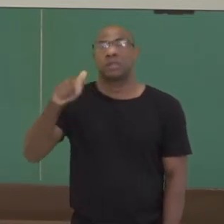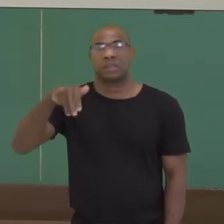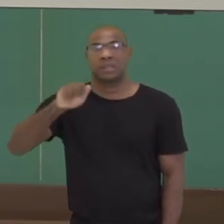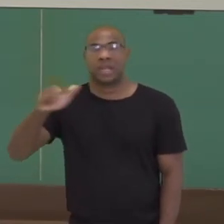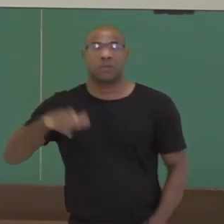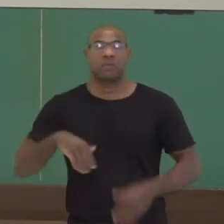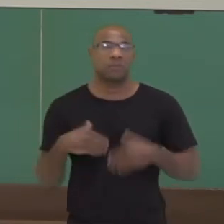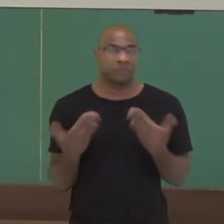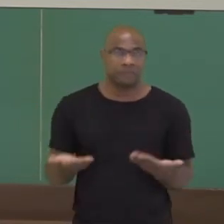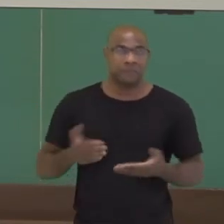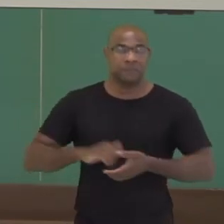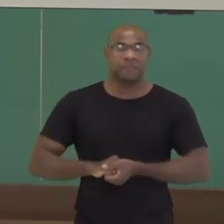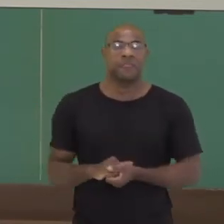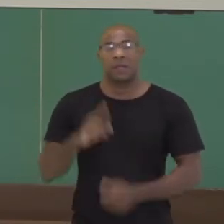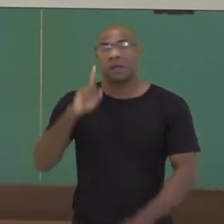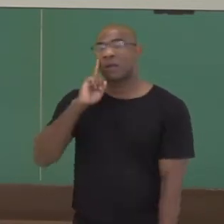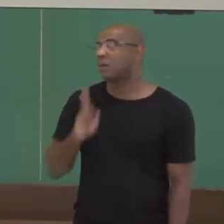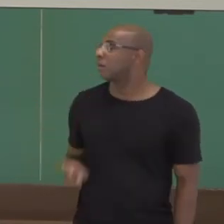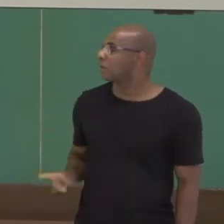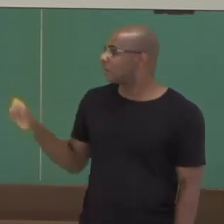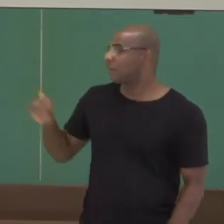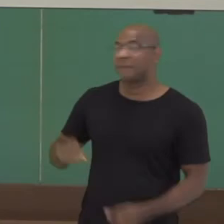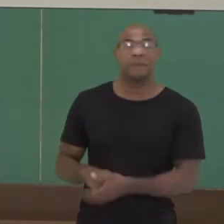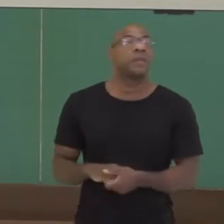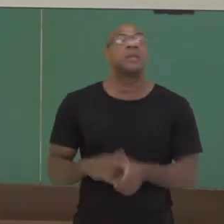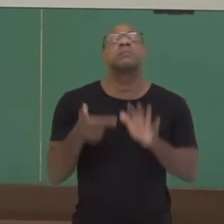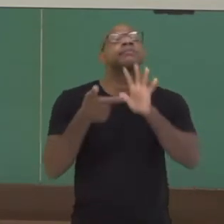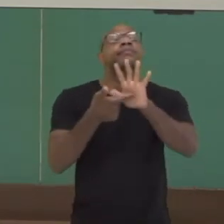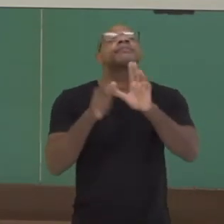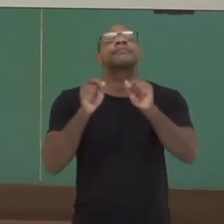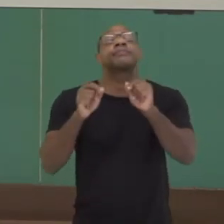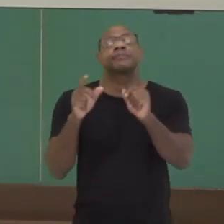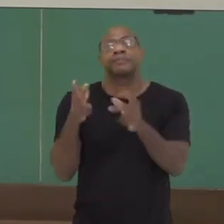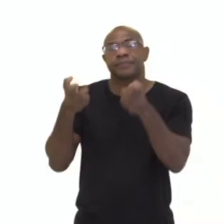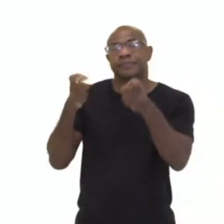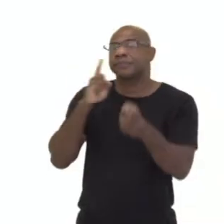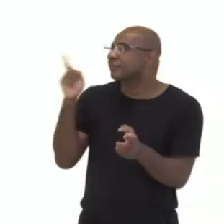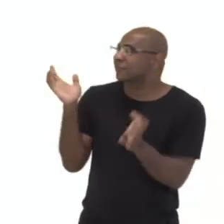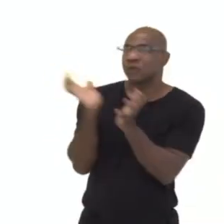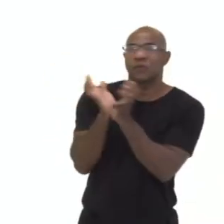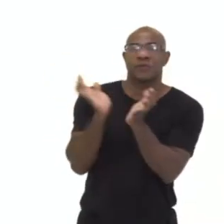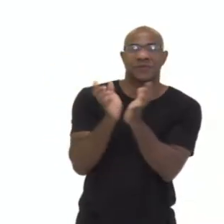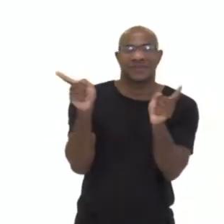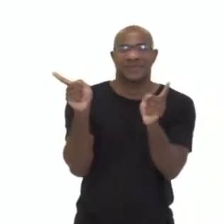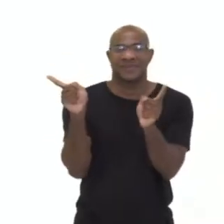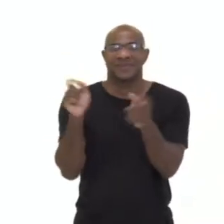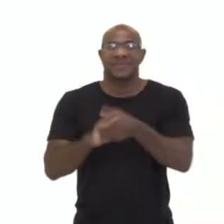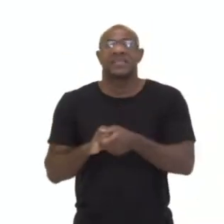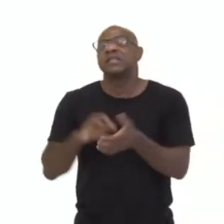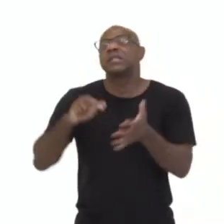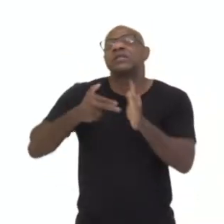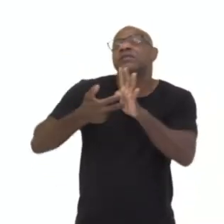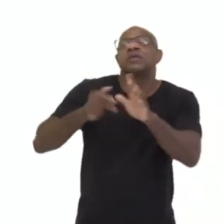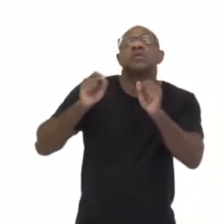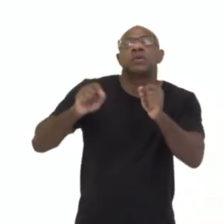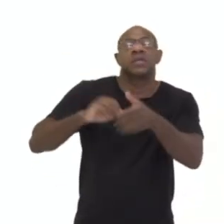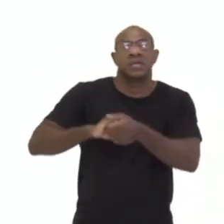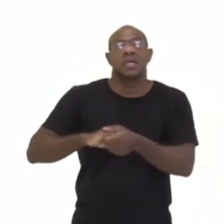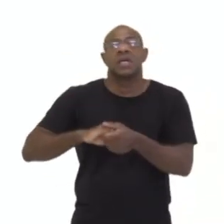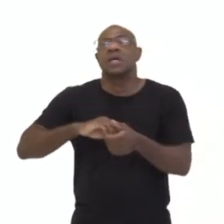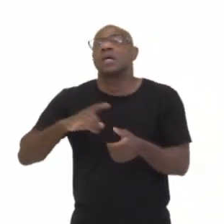ok? Bom, então essa representação que vocês estão vendo aqui significa que todo